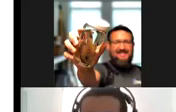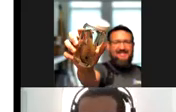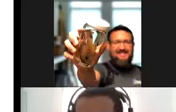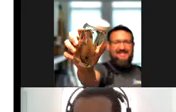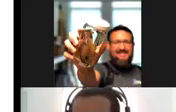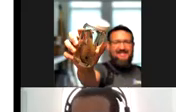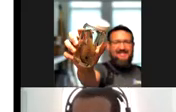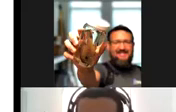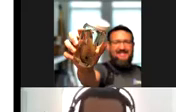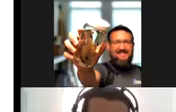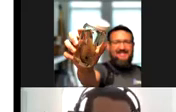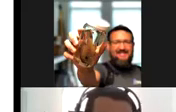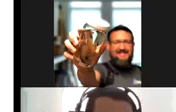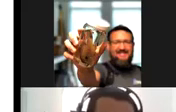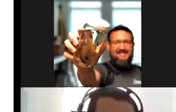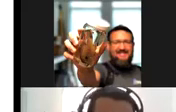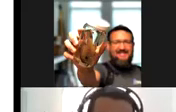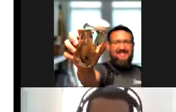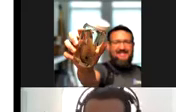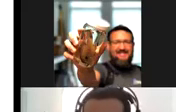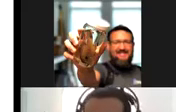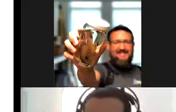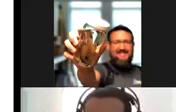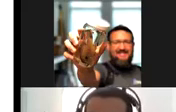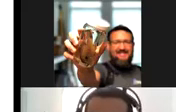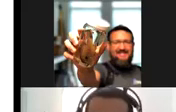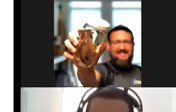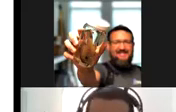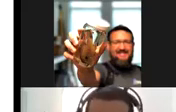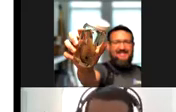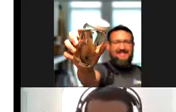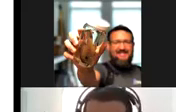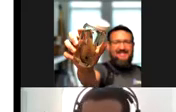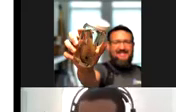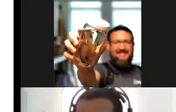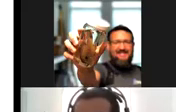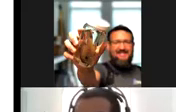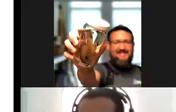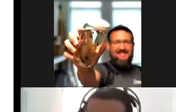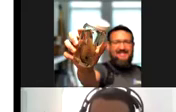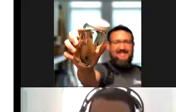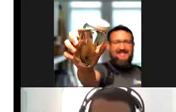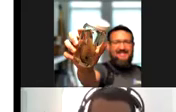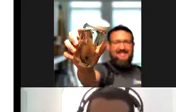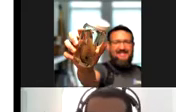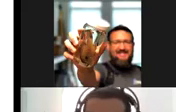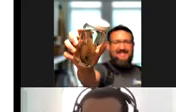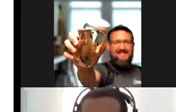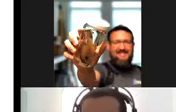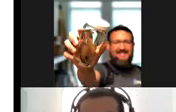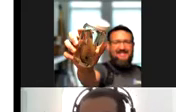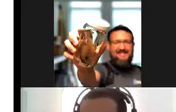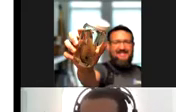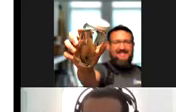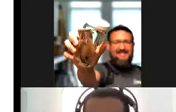E um dos exemplos de trabalhar com modelos é justamente o método científico, né? A gente cria hipóteses, a gente elabora teorias,